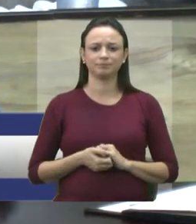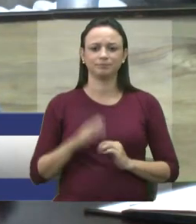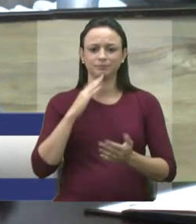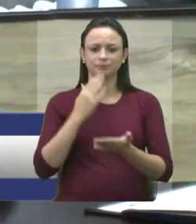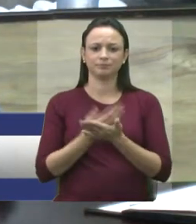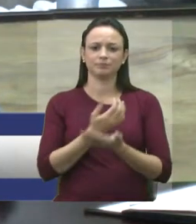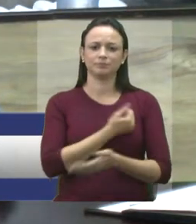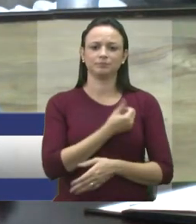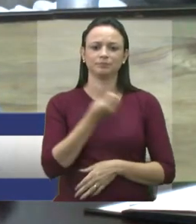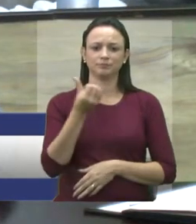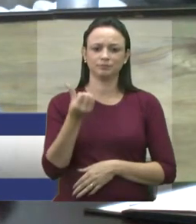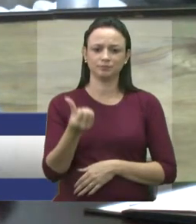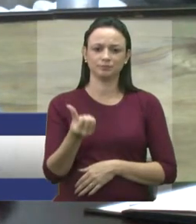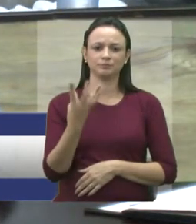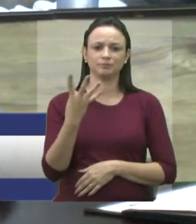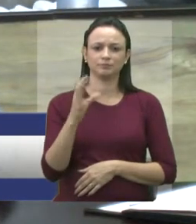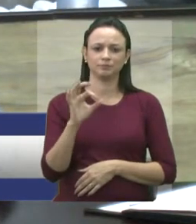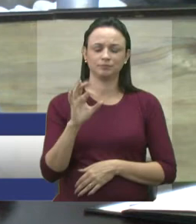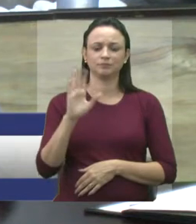Requerimento número